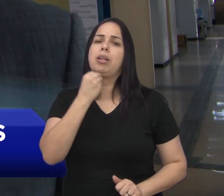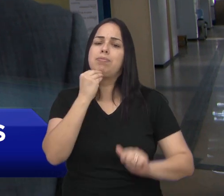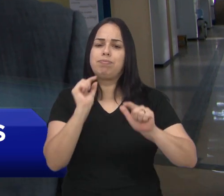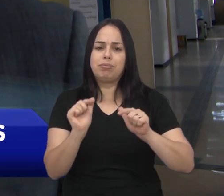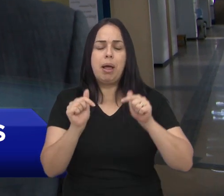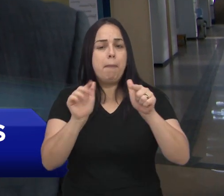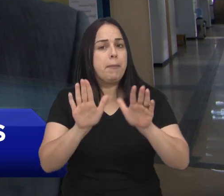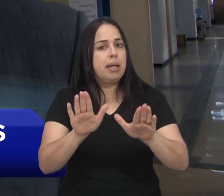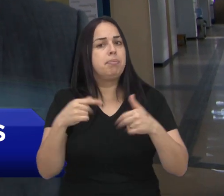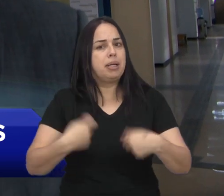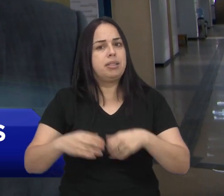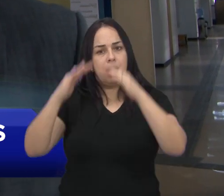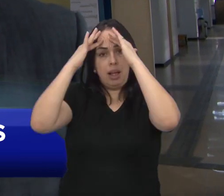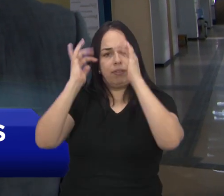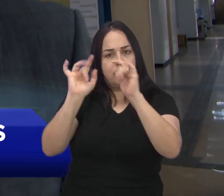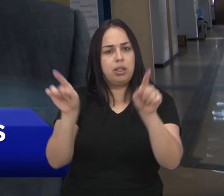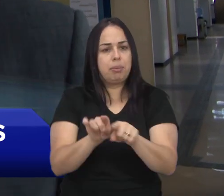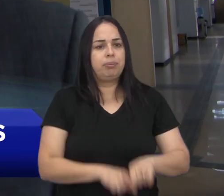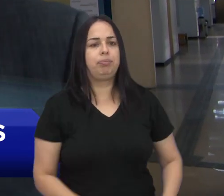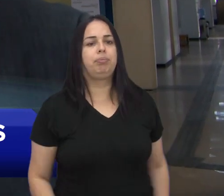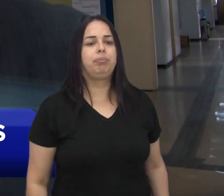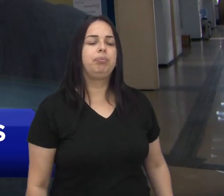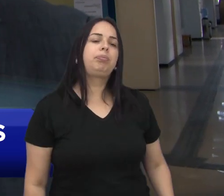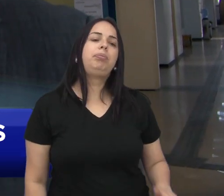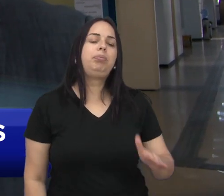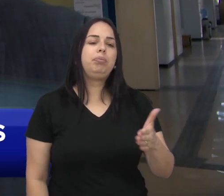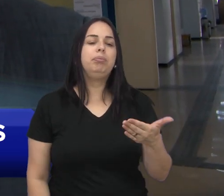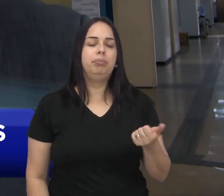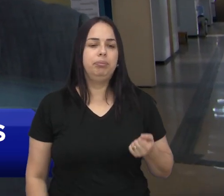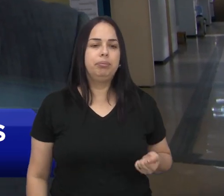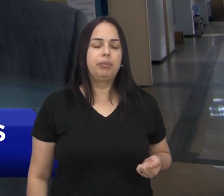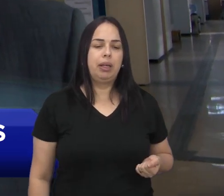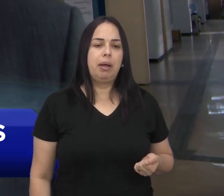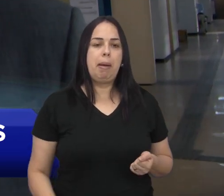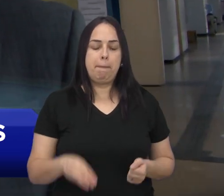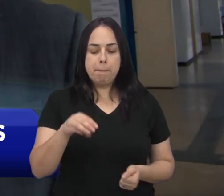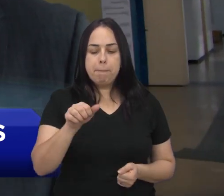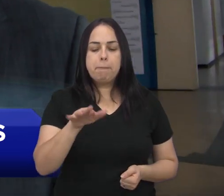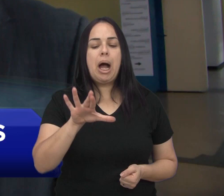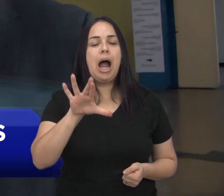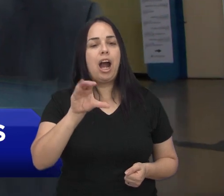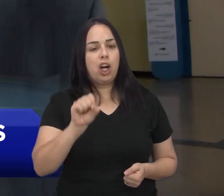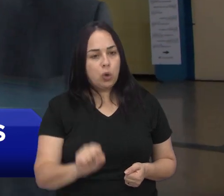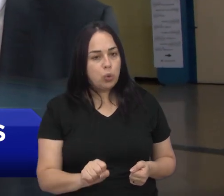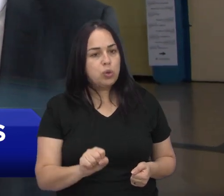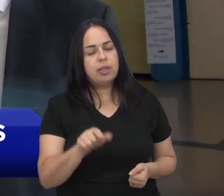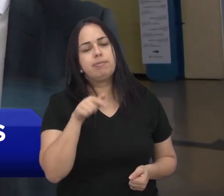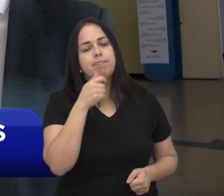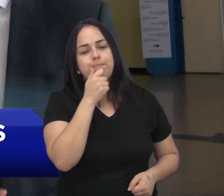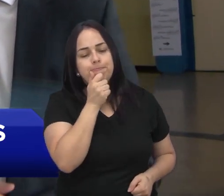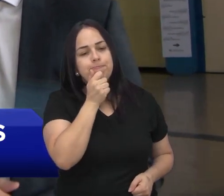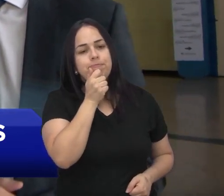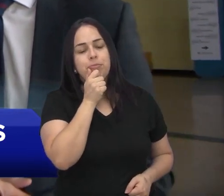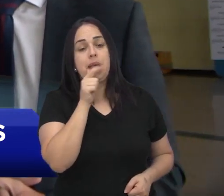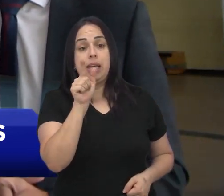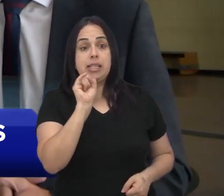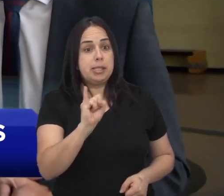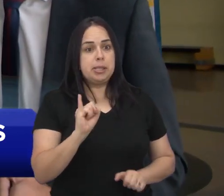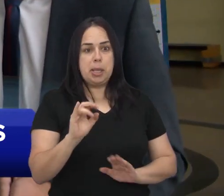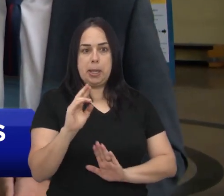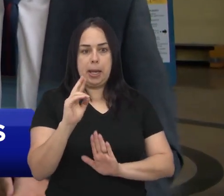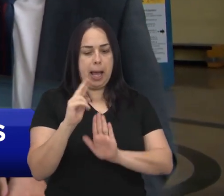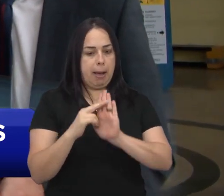esforço que tenha sido feito, fica uma reflexão nesse sentido também. E, doutor Marcos, em